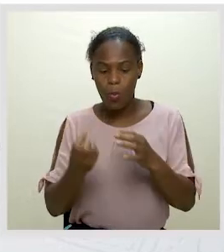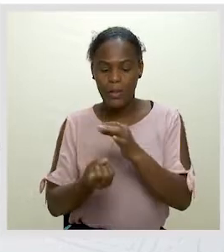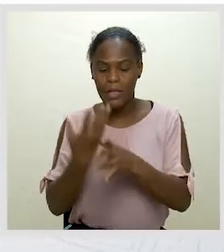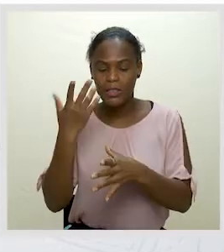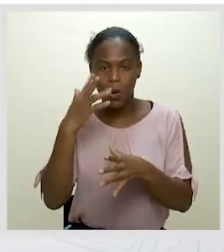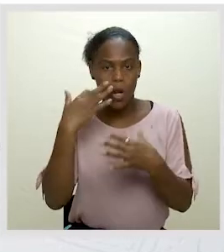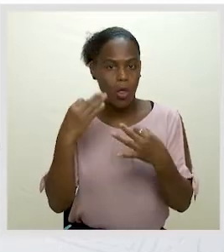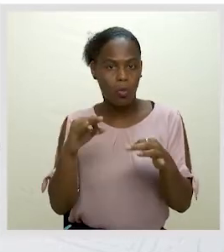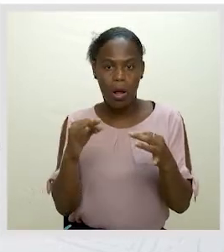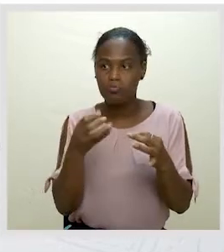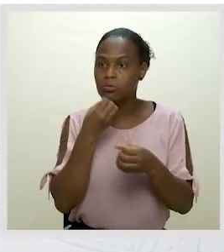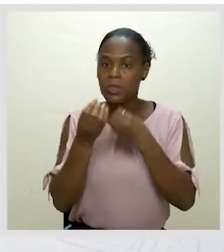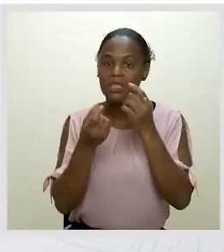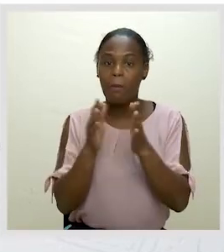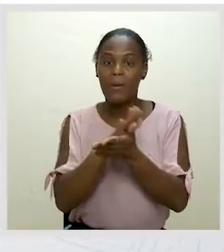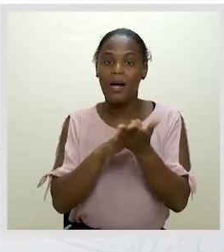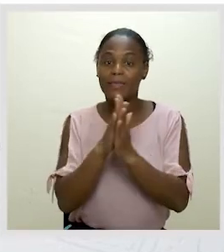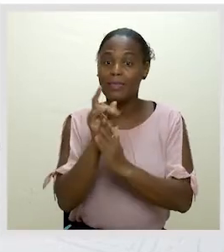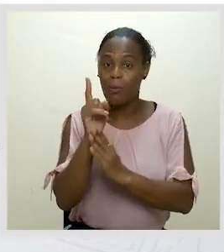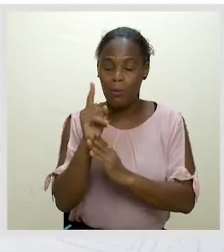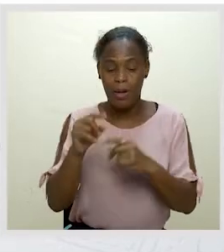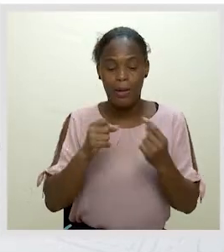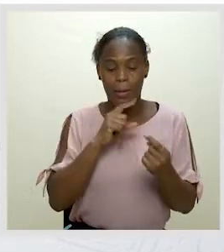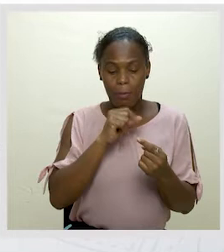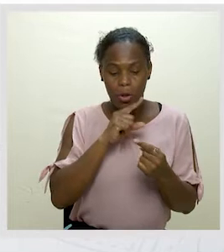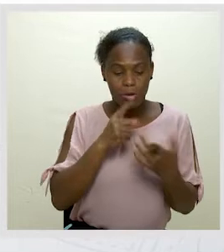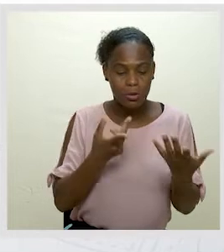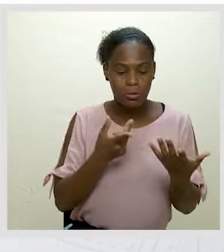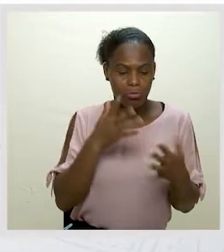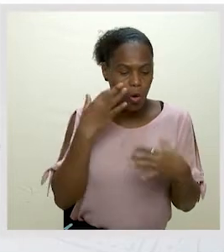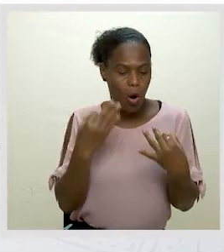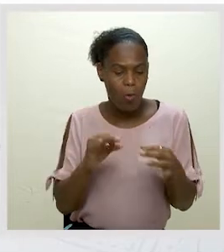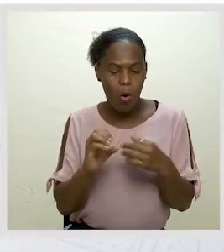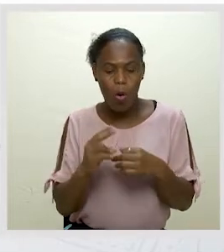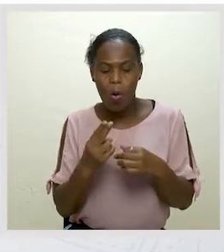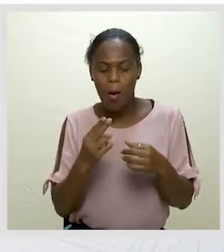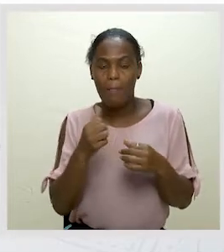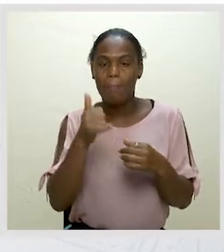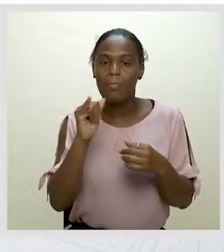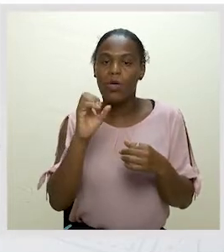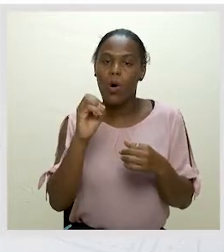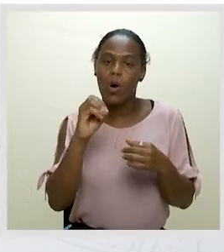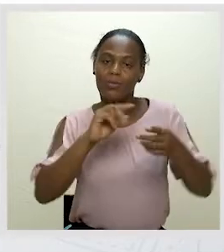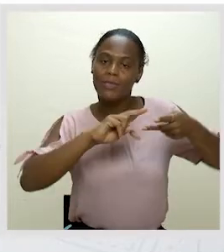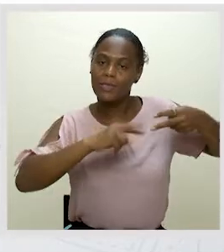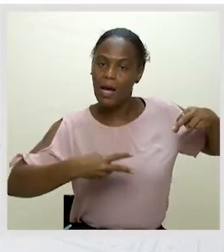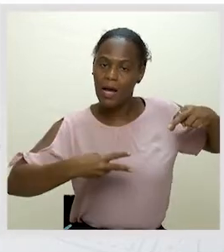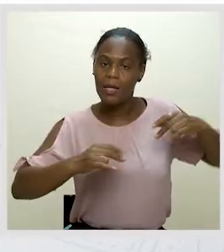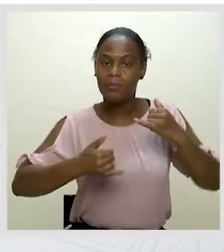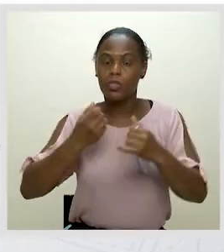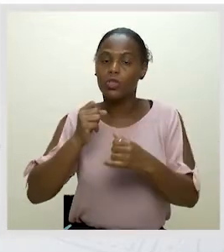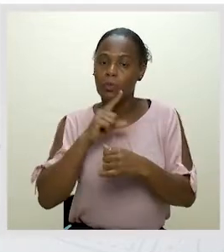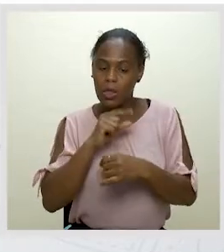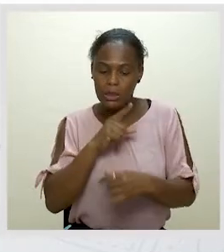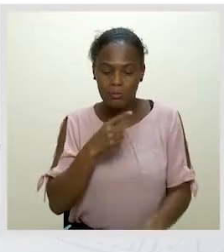sobrenatural, hipótese de geração espontânea ou a biogênese, hipótese de biogênese,